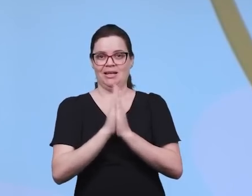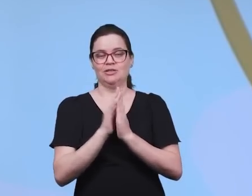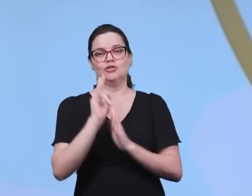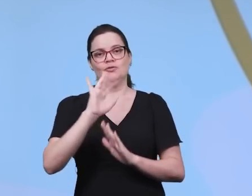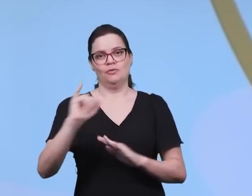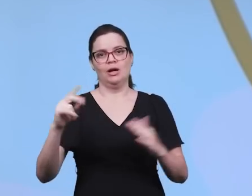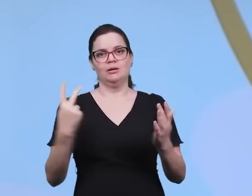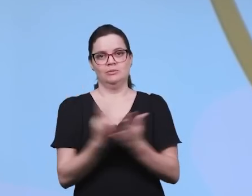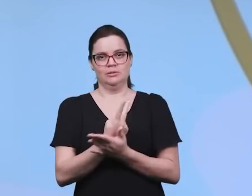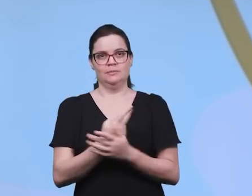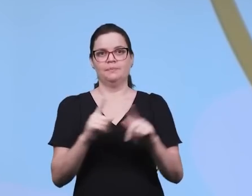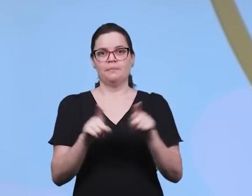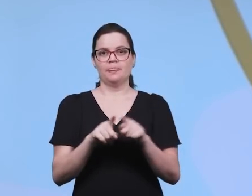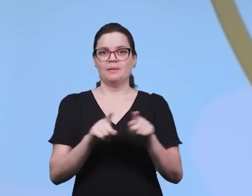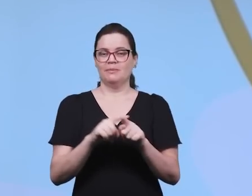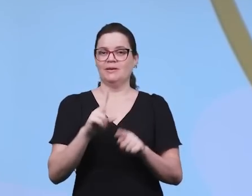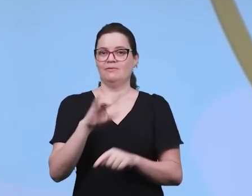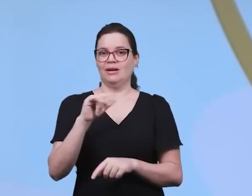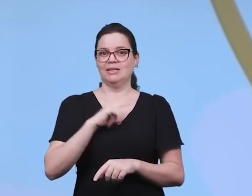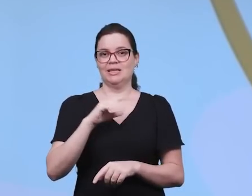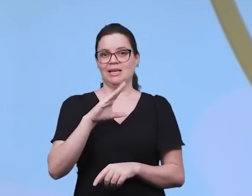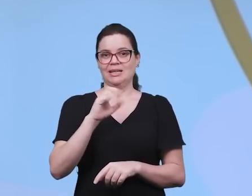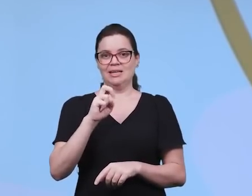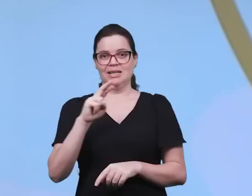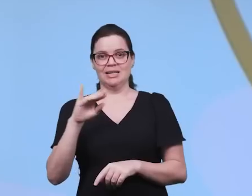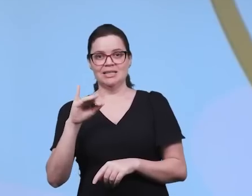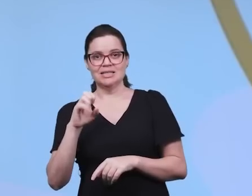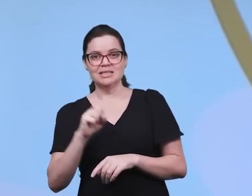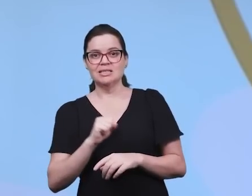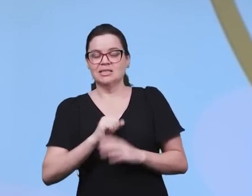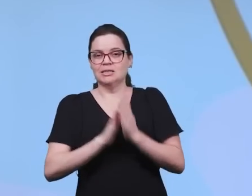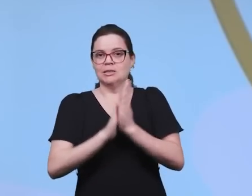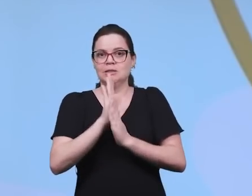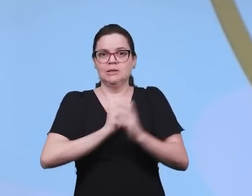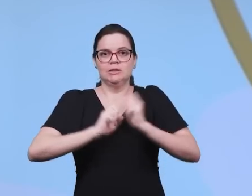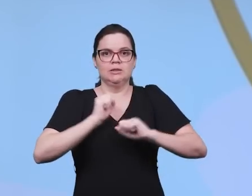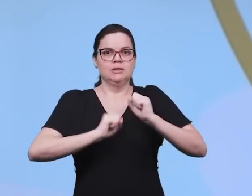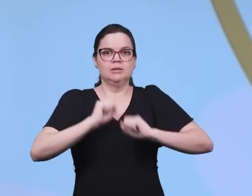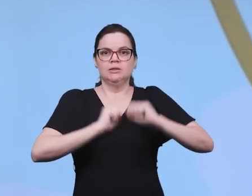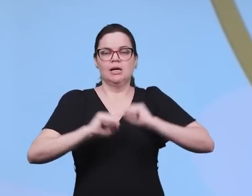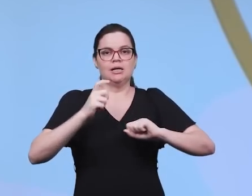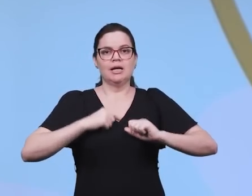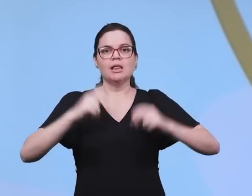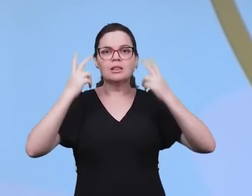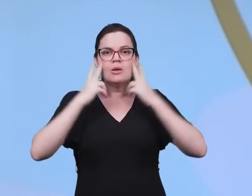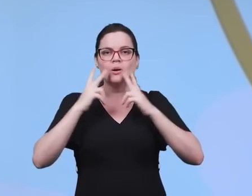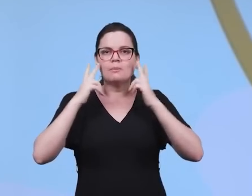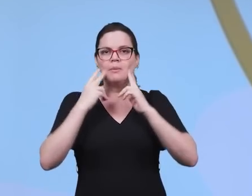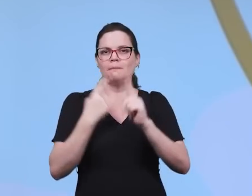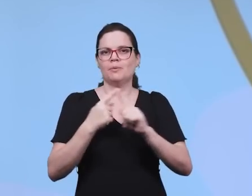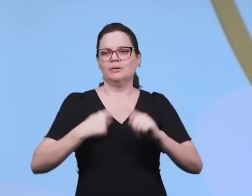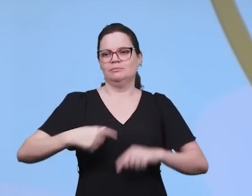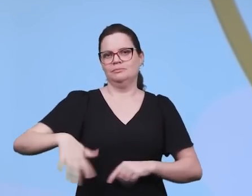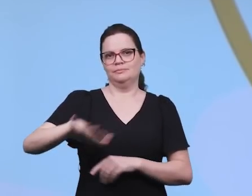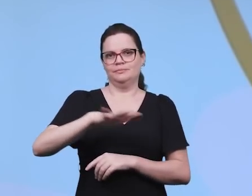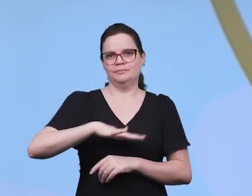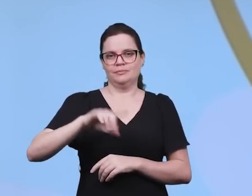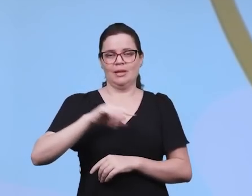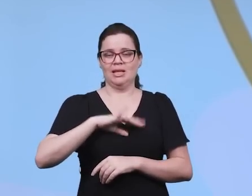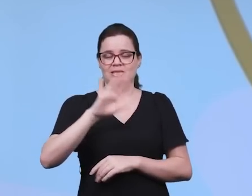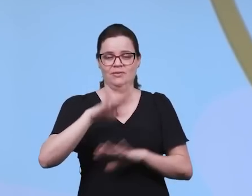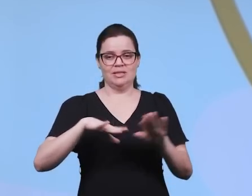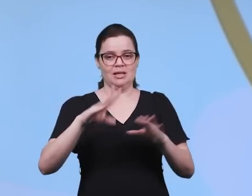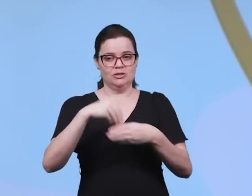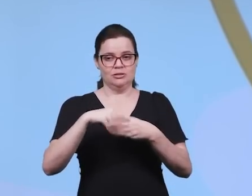levando, inclusive, essa pessoa a ter crises muito comuns. Crises, às vezes, que estão relacionadas a um ambiente que é